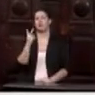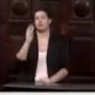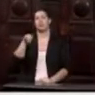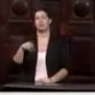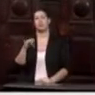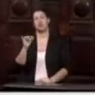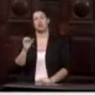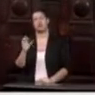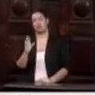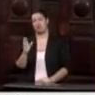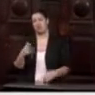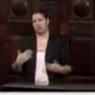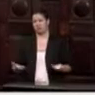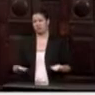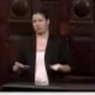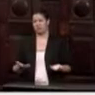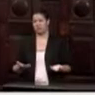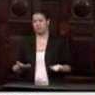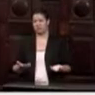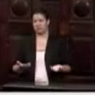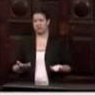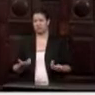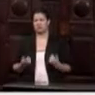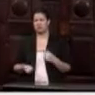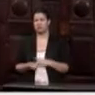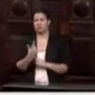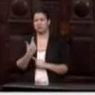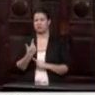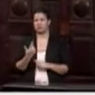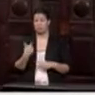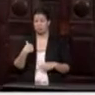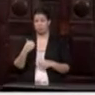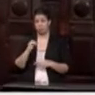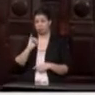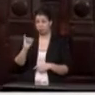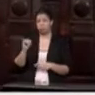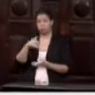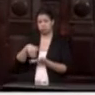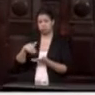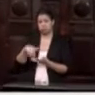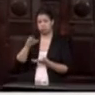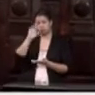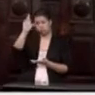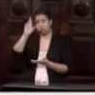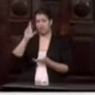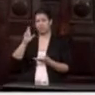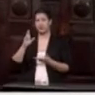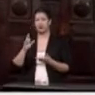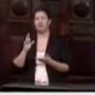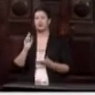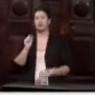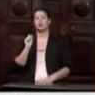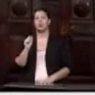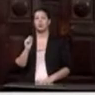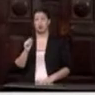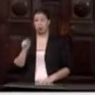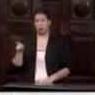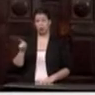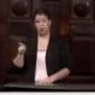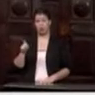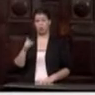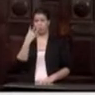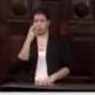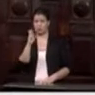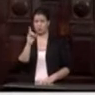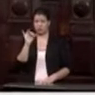bilhões de reais? Eu disse ao secretário-chefe da Casa Civil, na reunião de colégio de líderes, que ele próprio, há 45